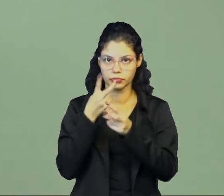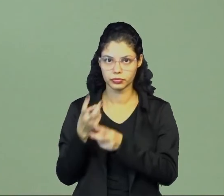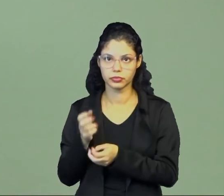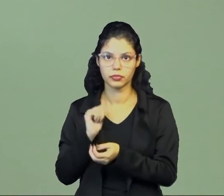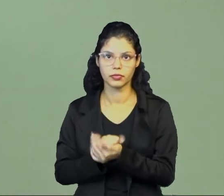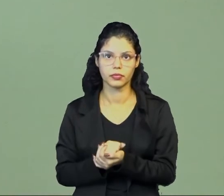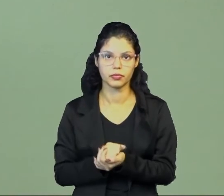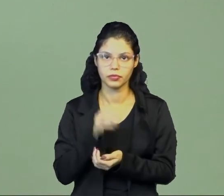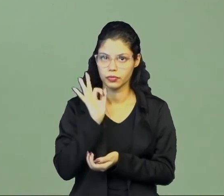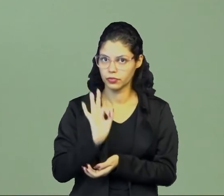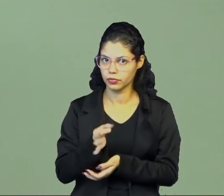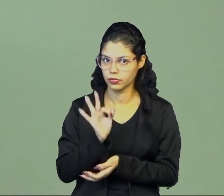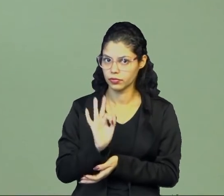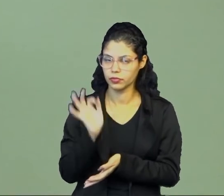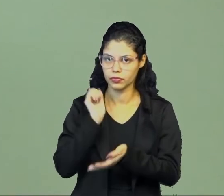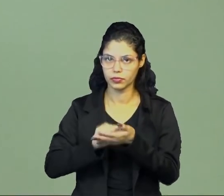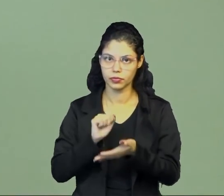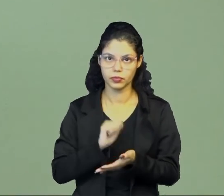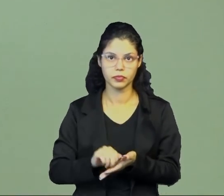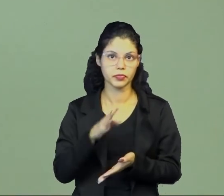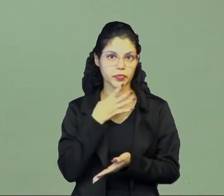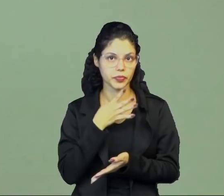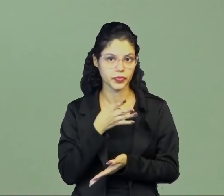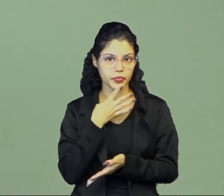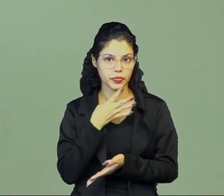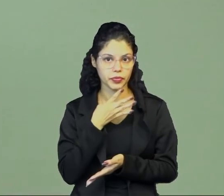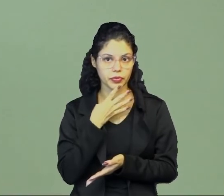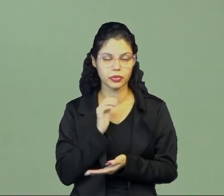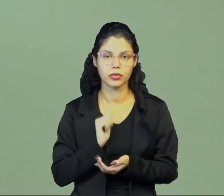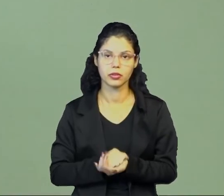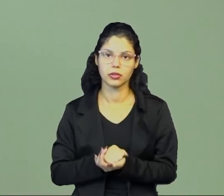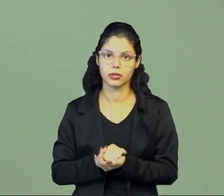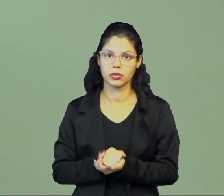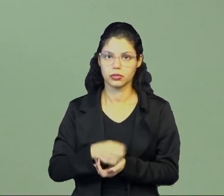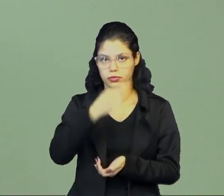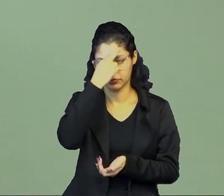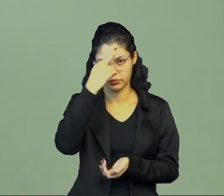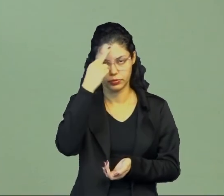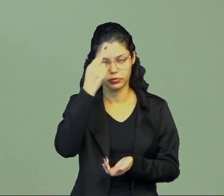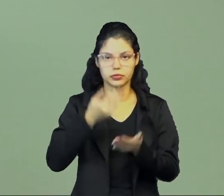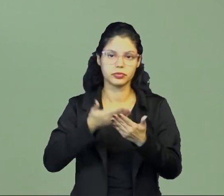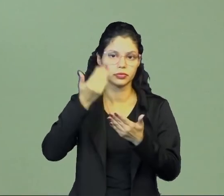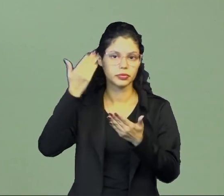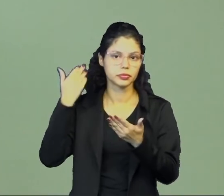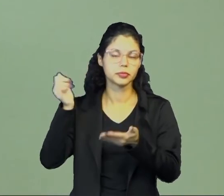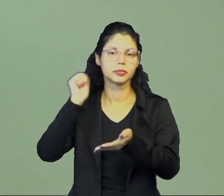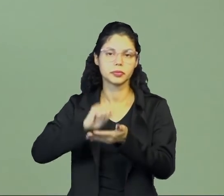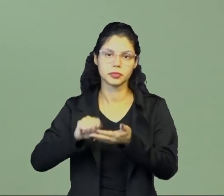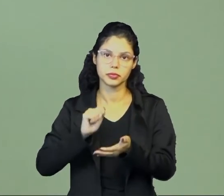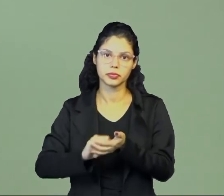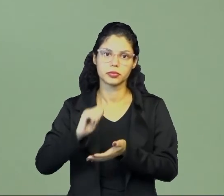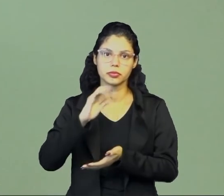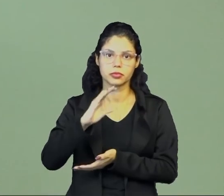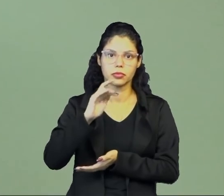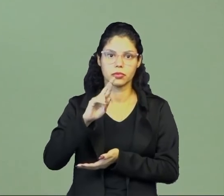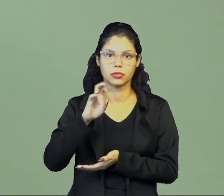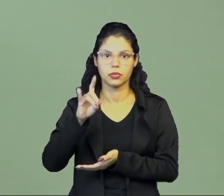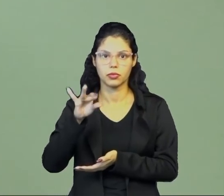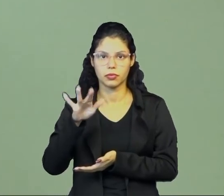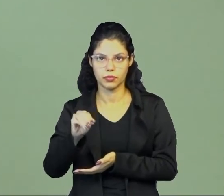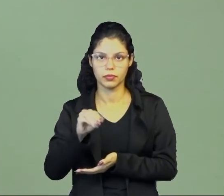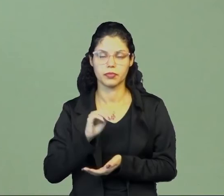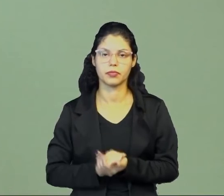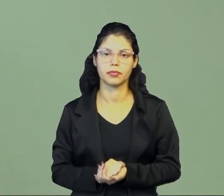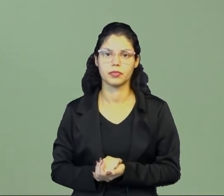né, que a forma escrita conhecida pelos historiadores mais antigos é a escrita cuneiforme, que surge